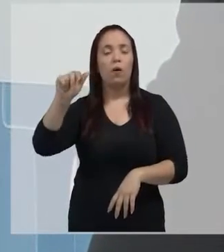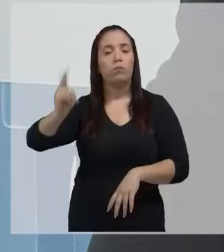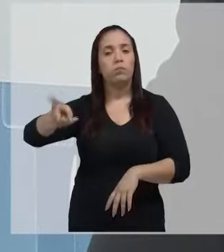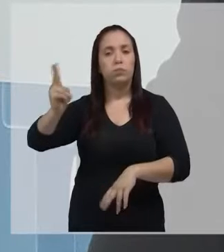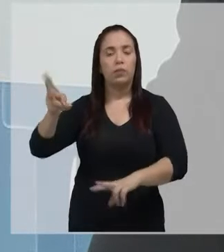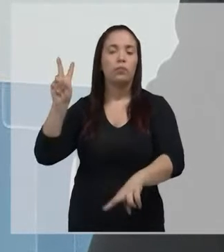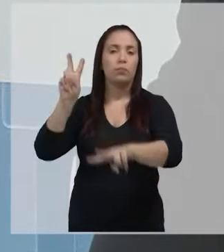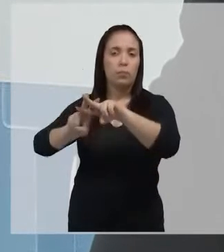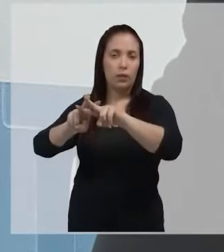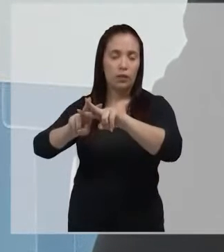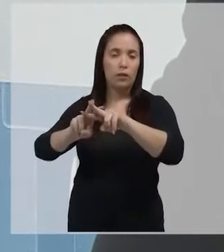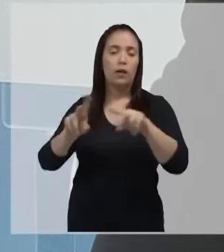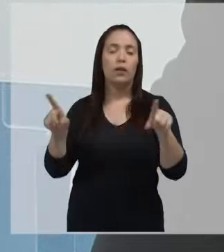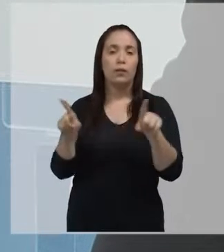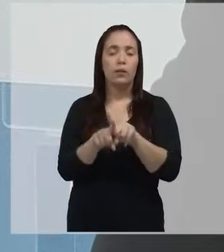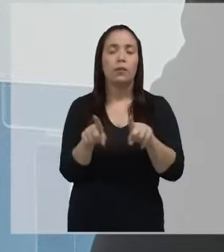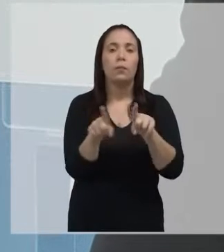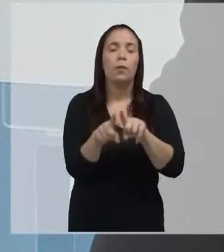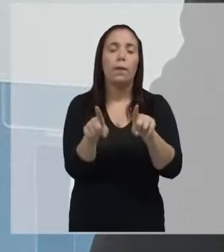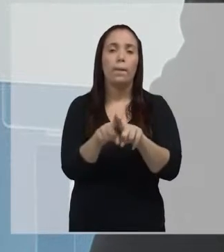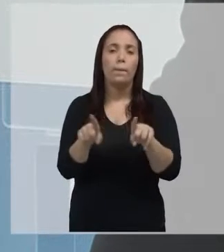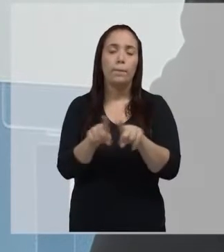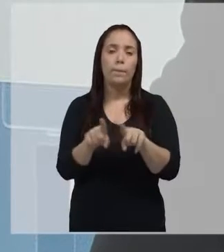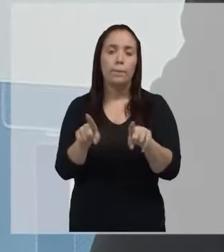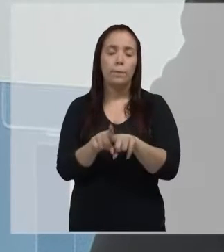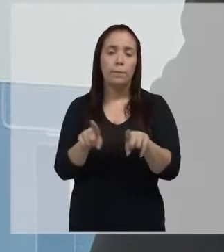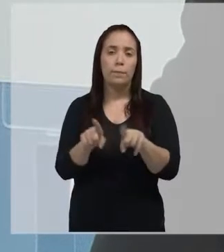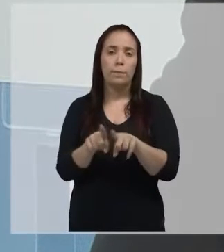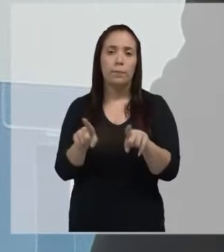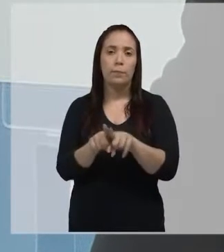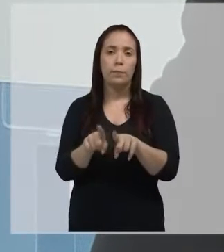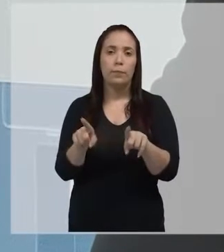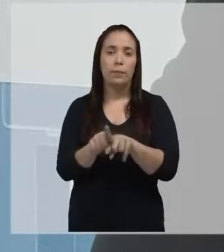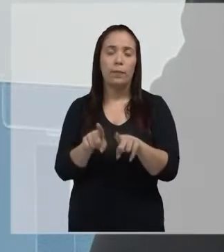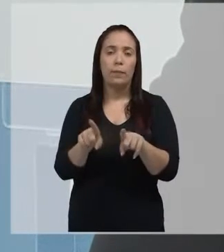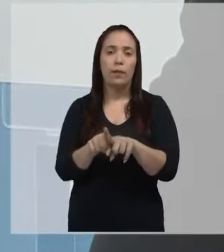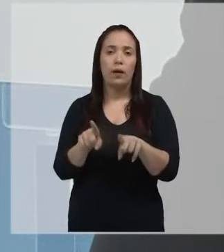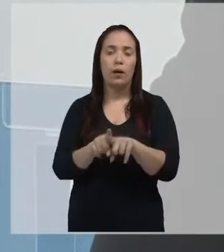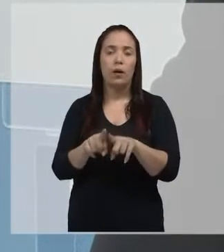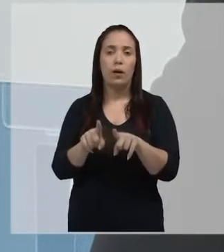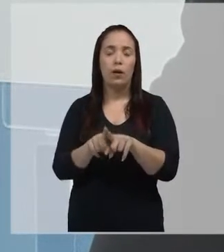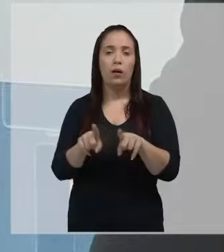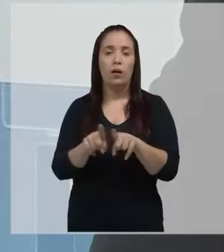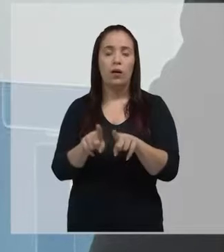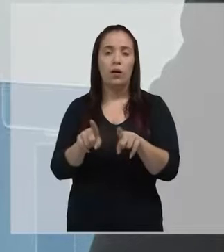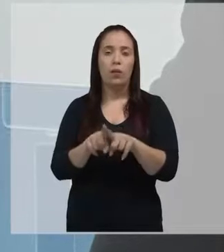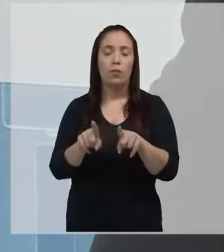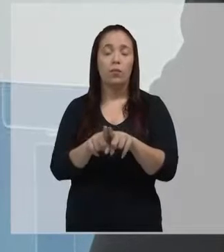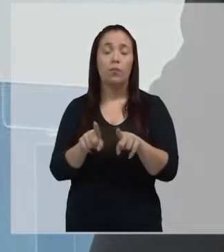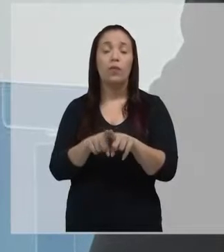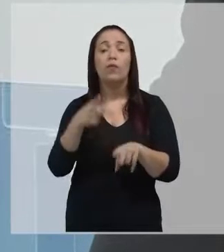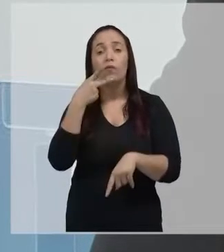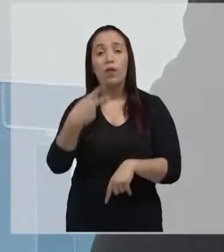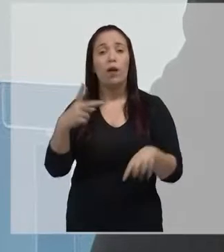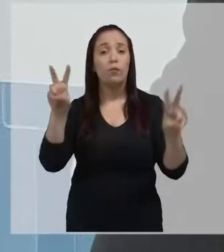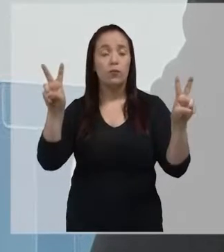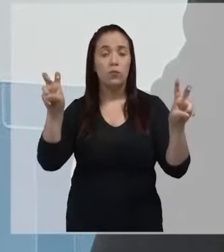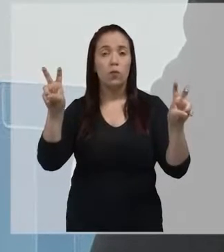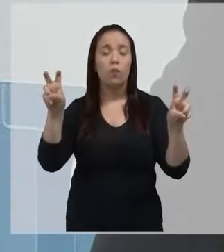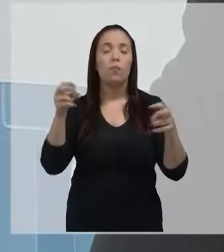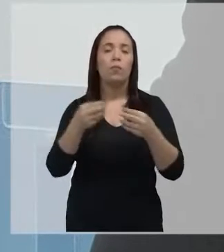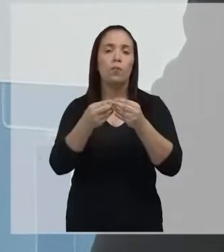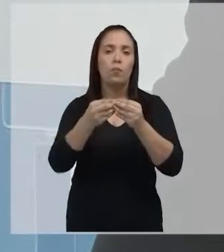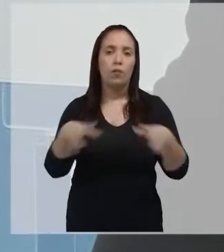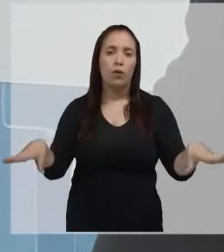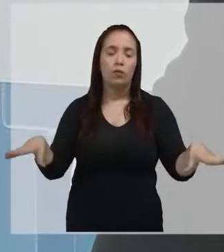preso, da dispersão dos seus militantes, vamos falar, da destruição e